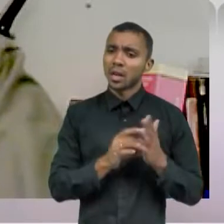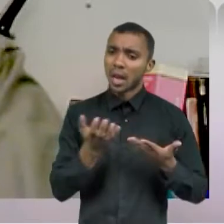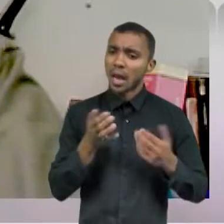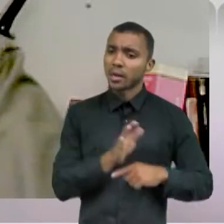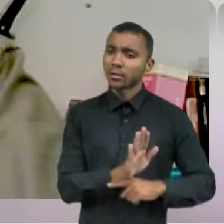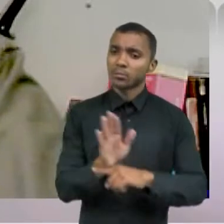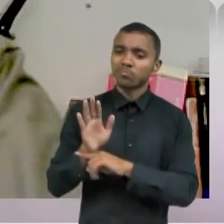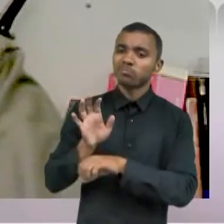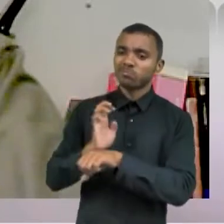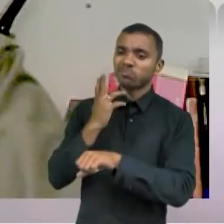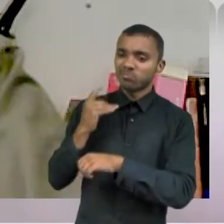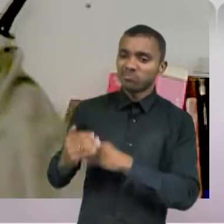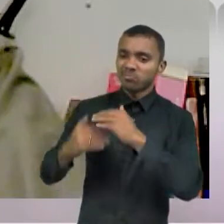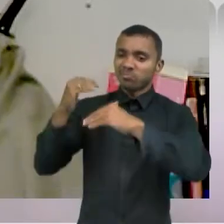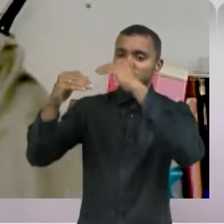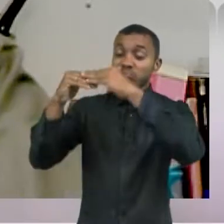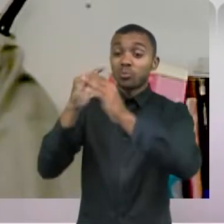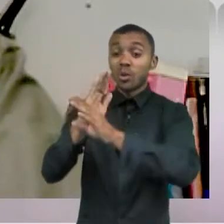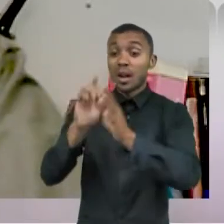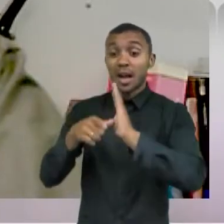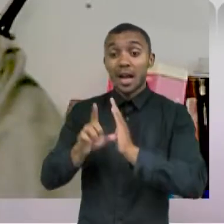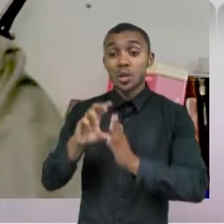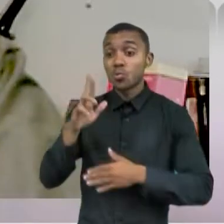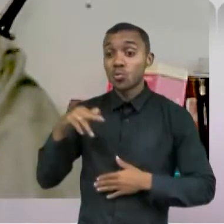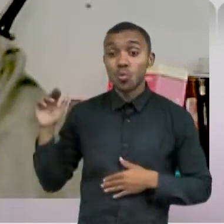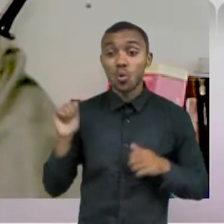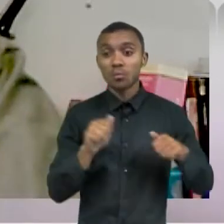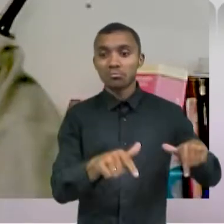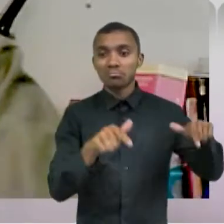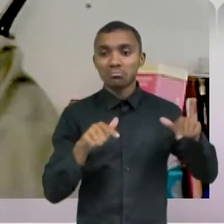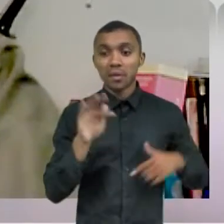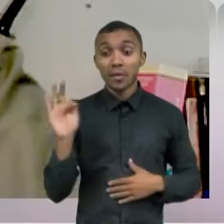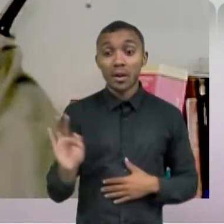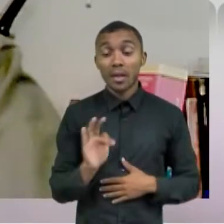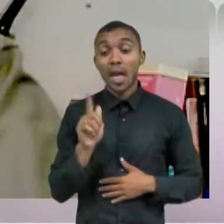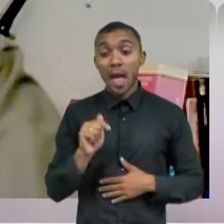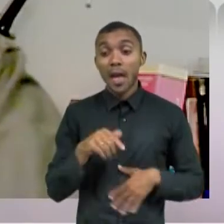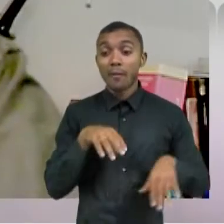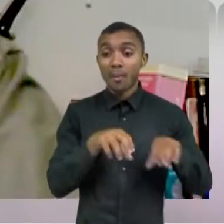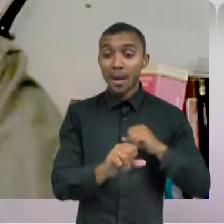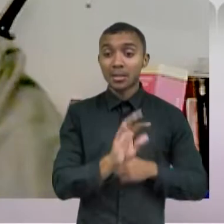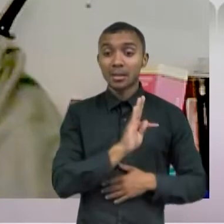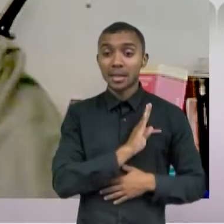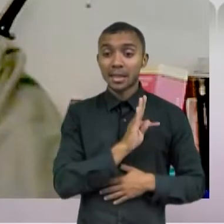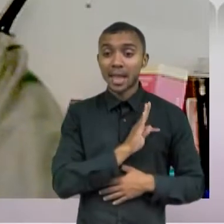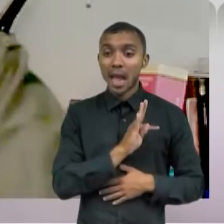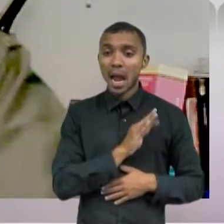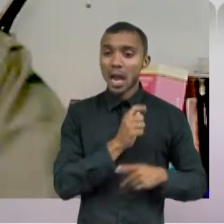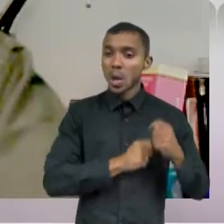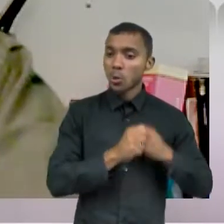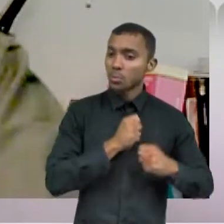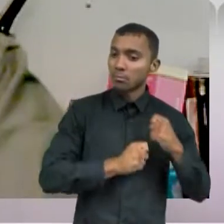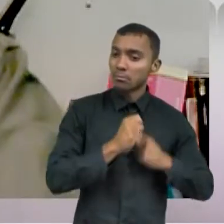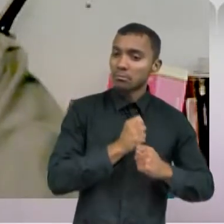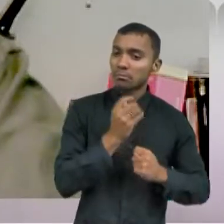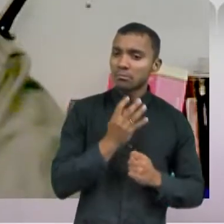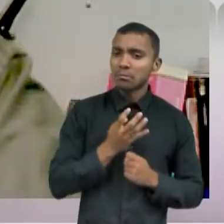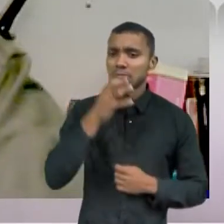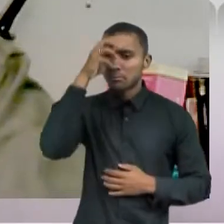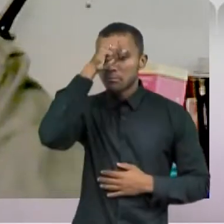Ceará. Ele que nunca tirou um diploma de curso superior, ele era técnico de contabilidade por um curso